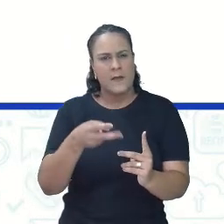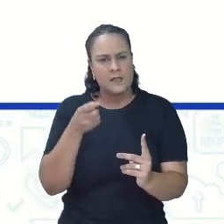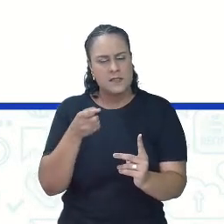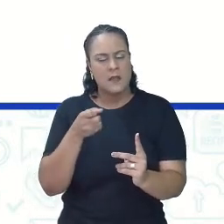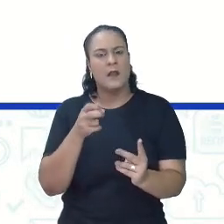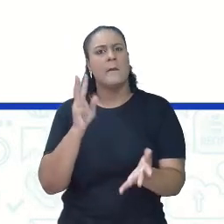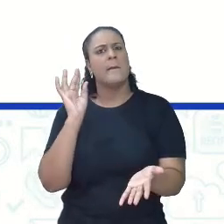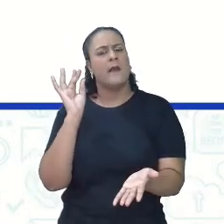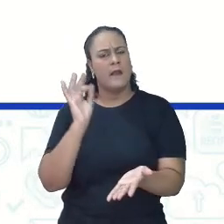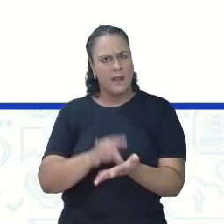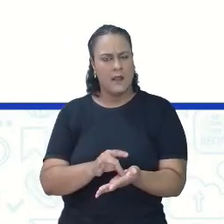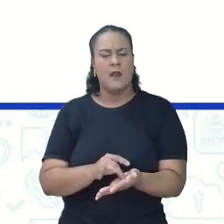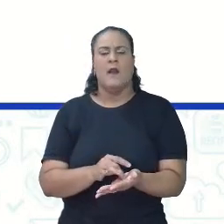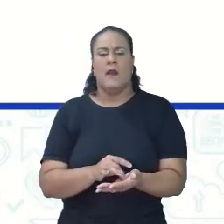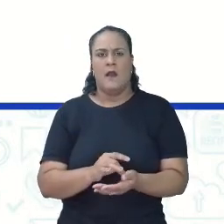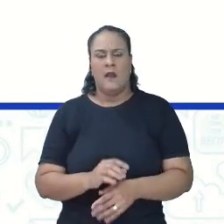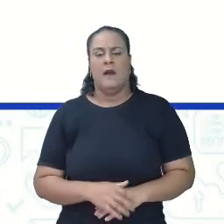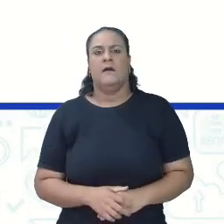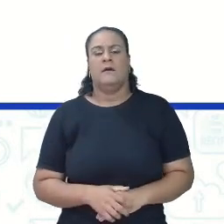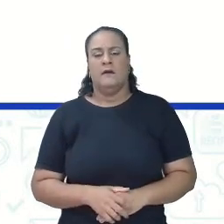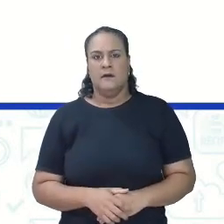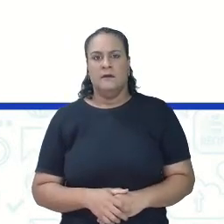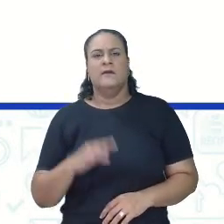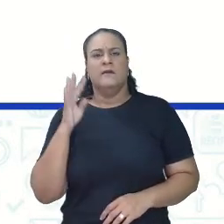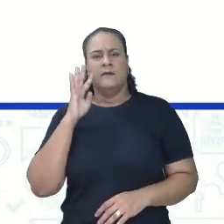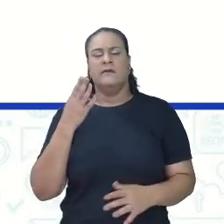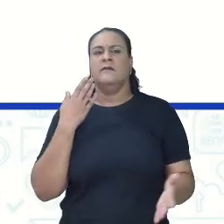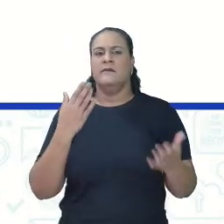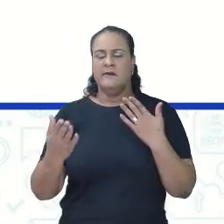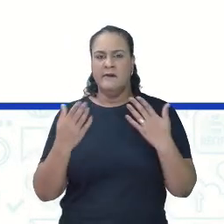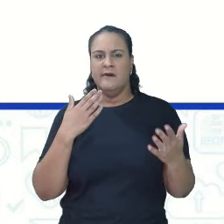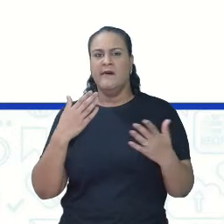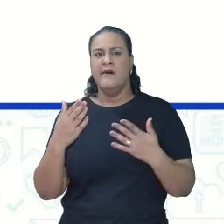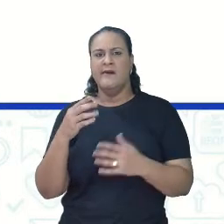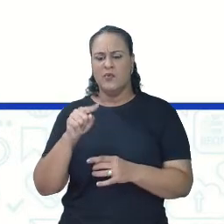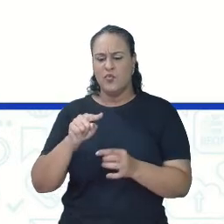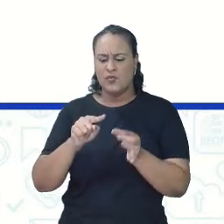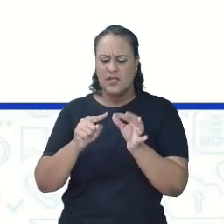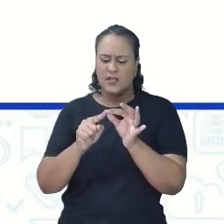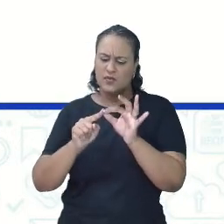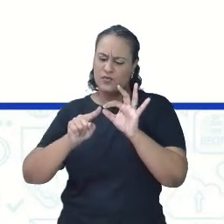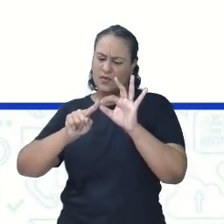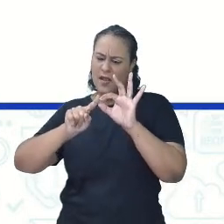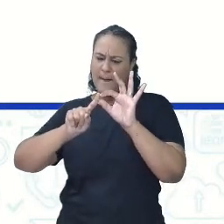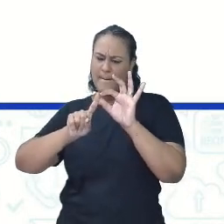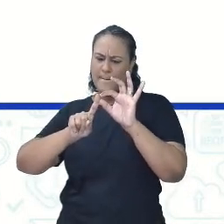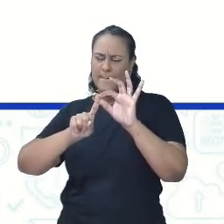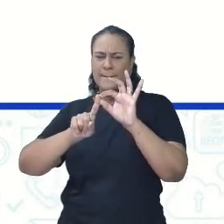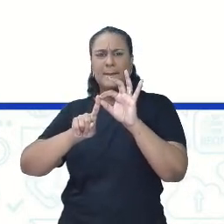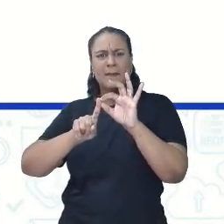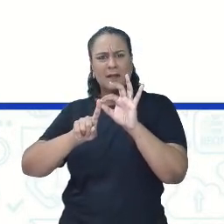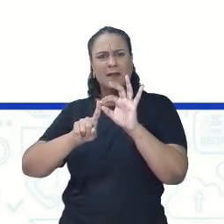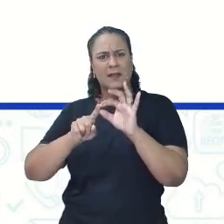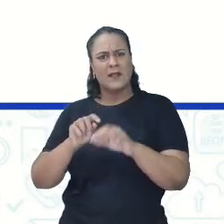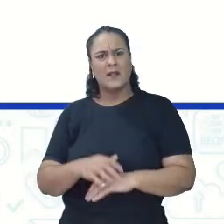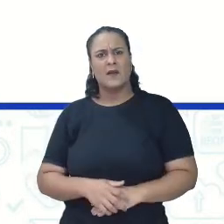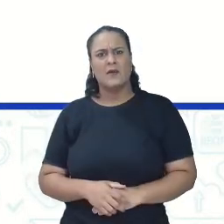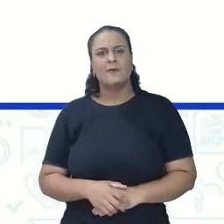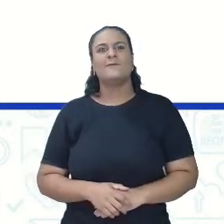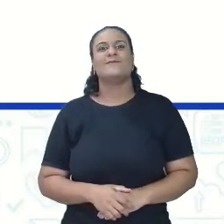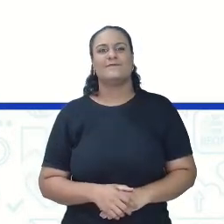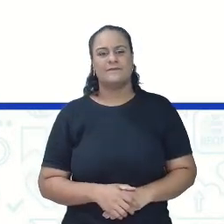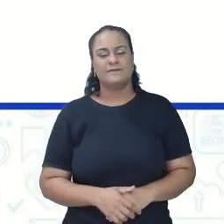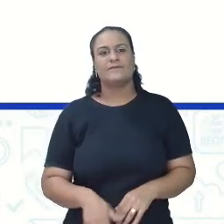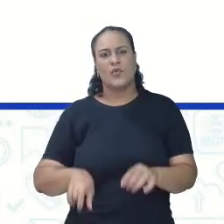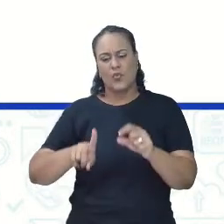real, né? E ela fez muito massa o comparativo que ela fez ali com o dedo, porque dá para você ter a ideia do seu dedo também, certo?